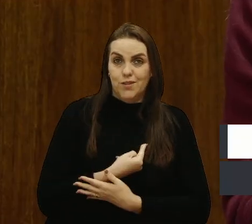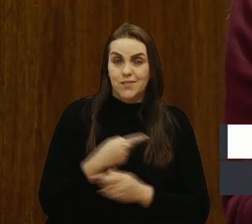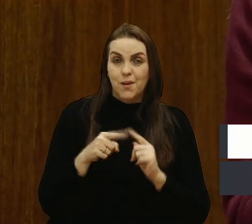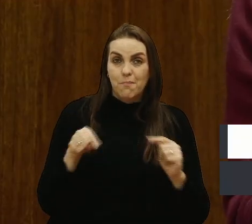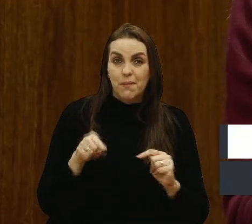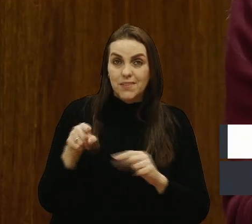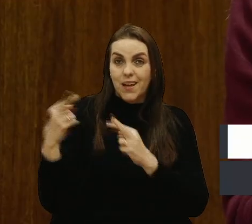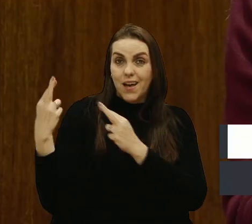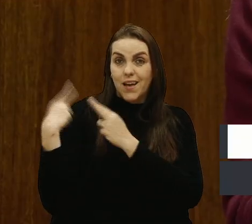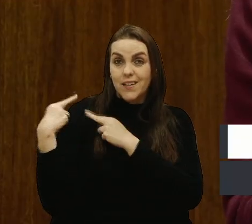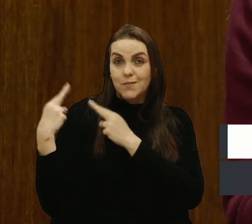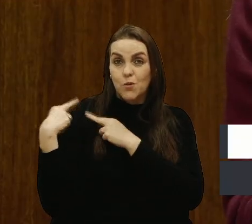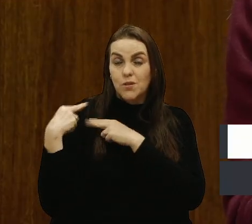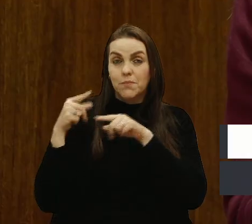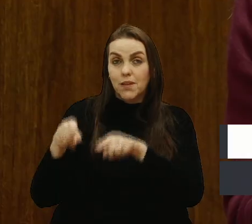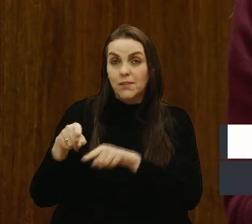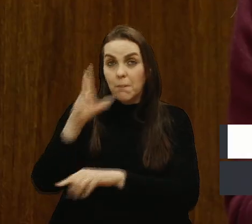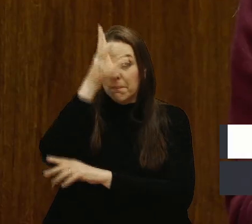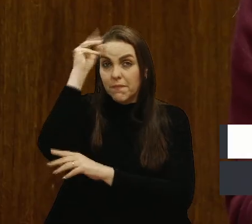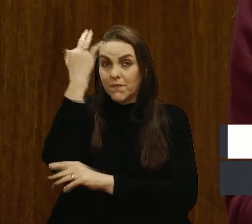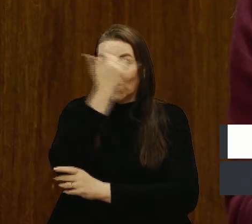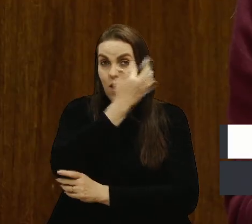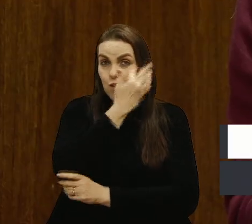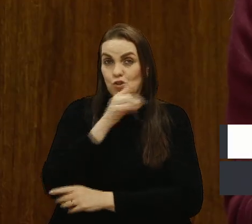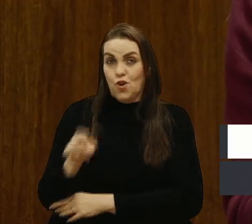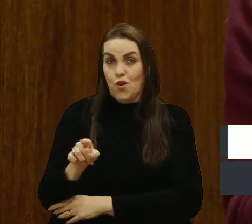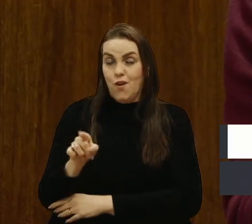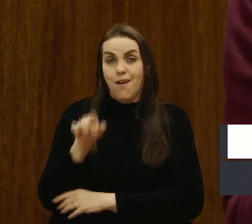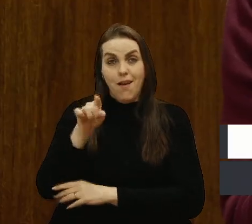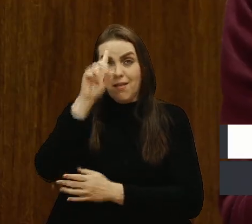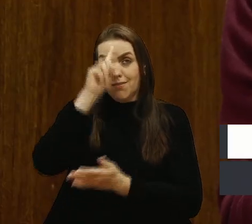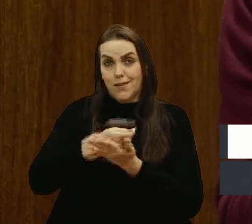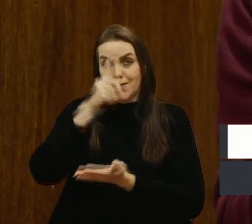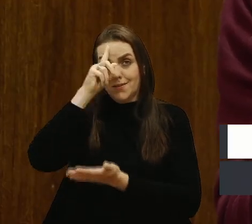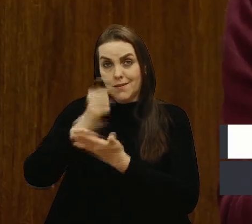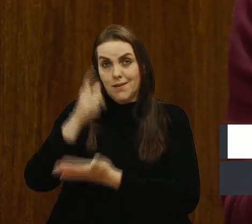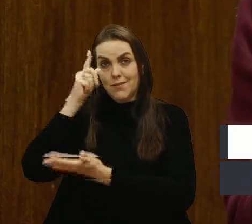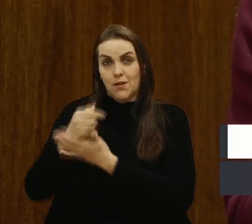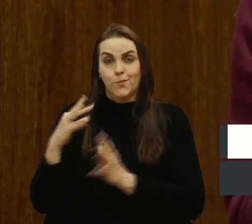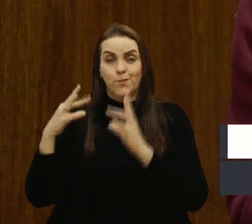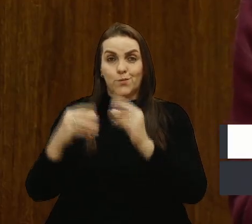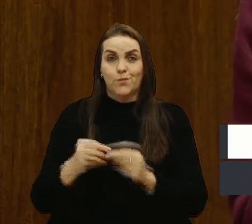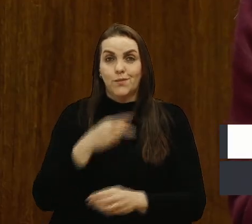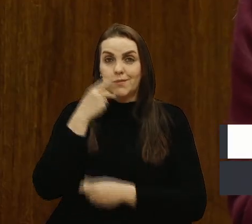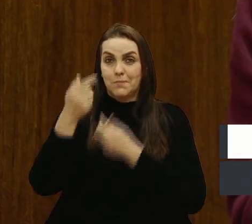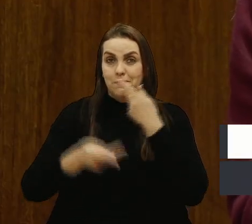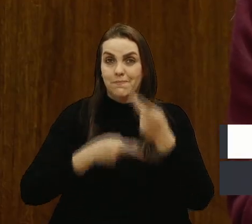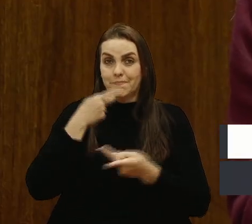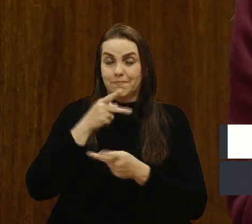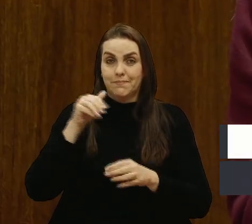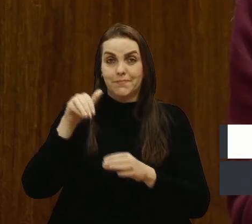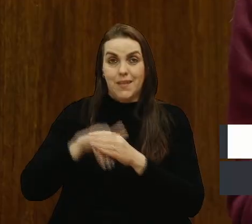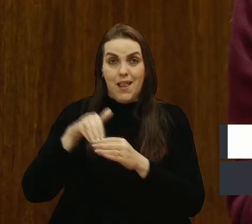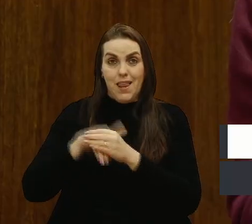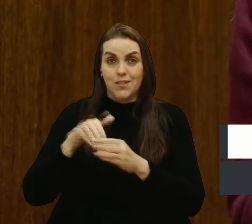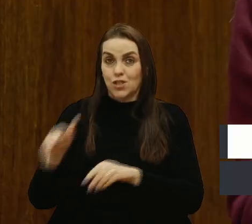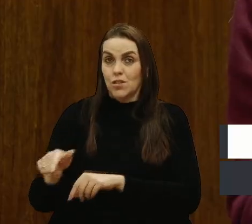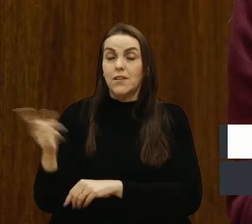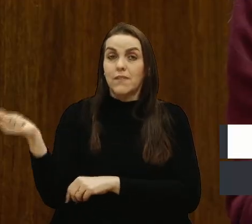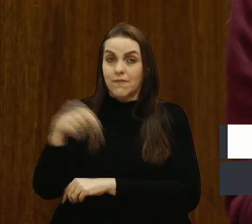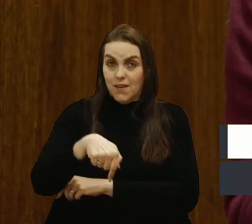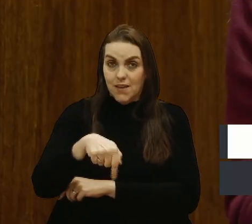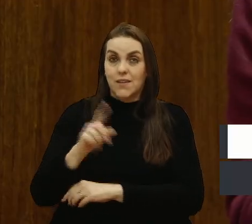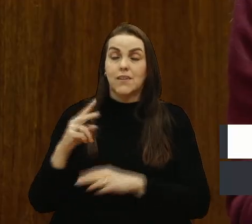tem responsabilidade sobre isso é o prefeito Adiló, que tomou todas as decisões, que falou isso nas eleições. Eu acho que está na hora dele vir na